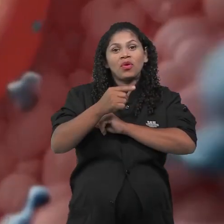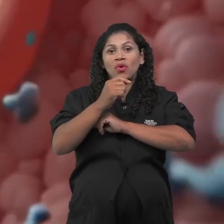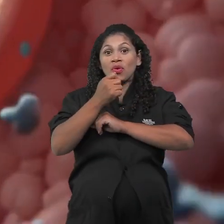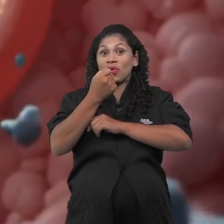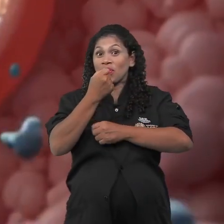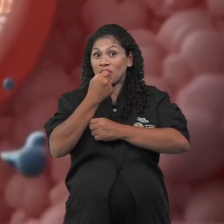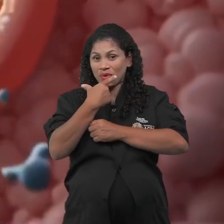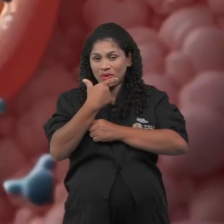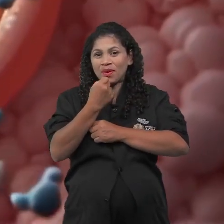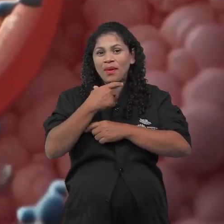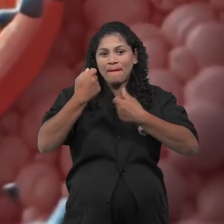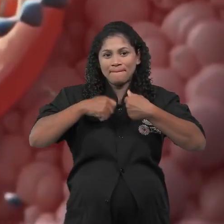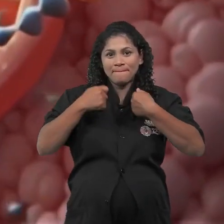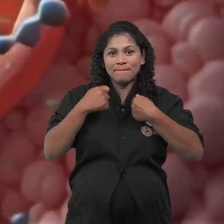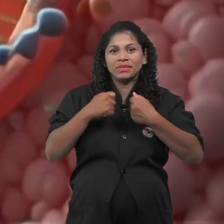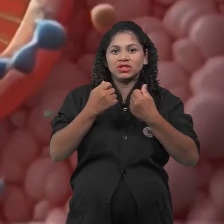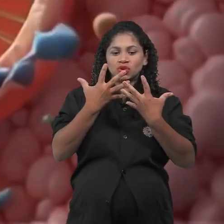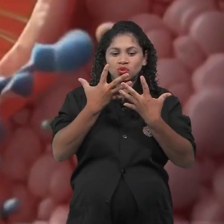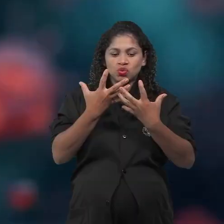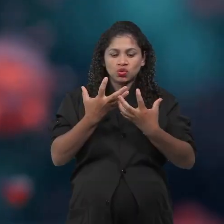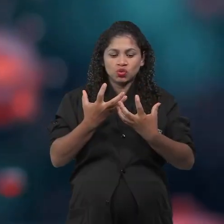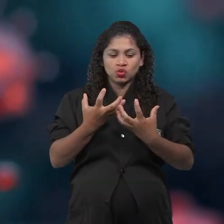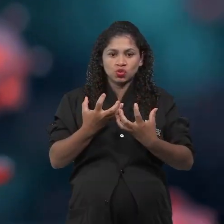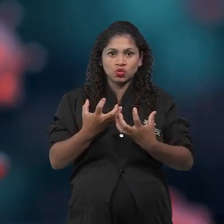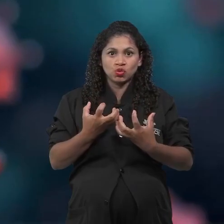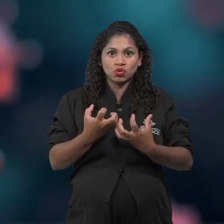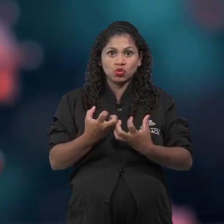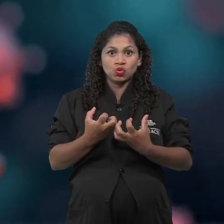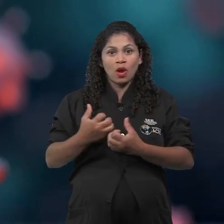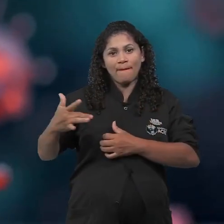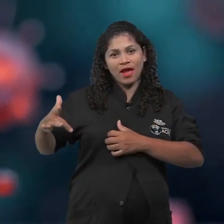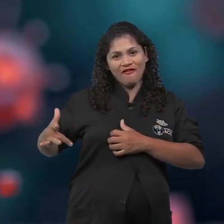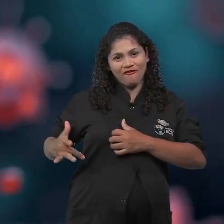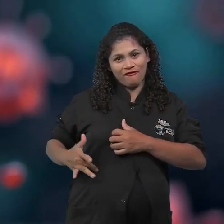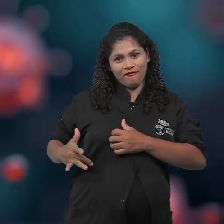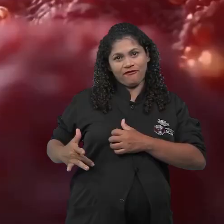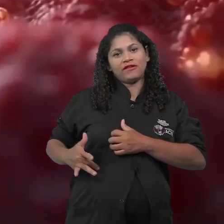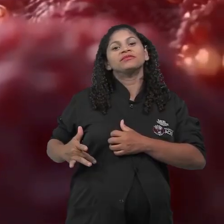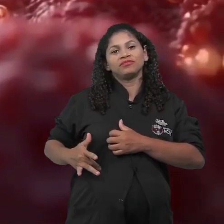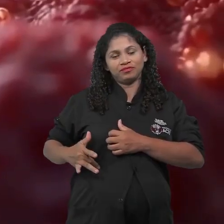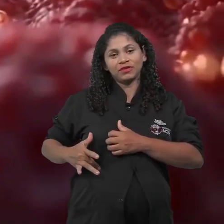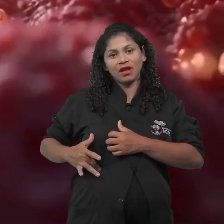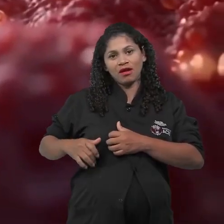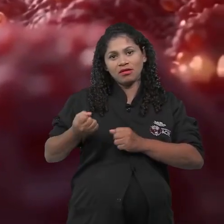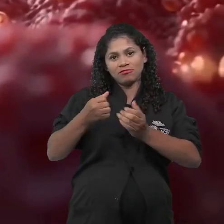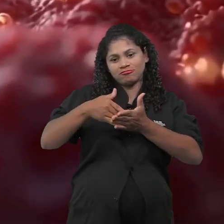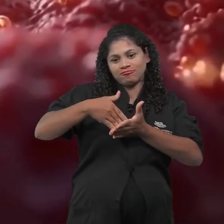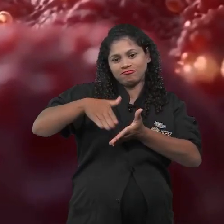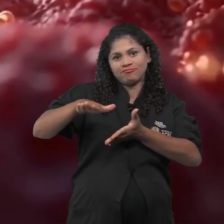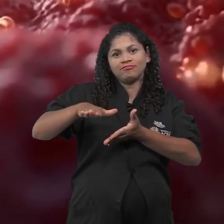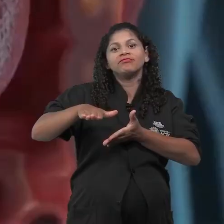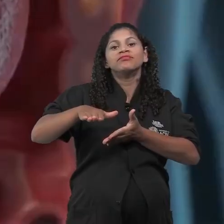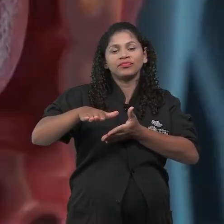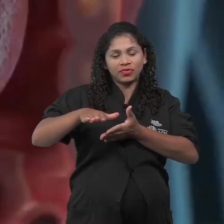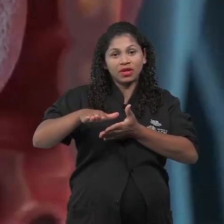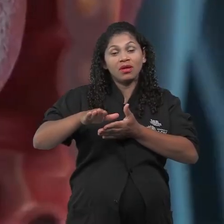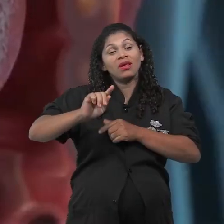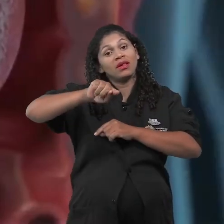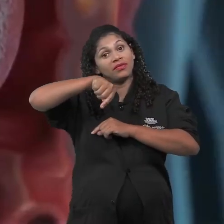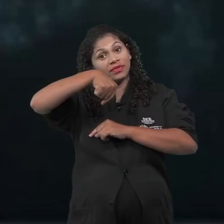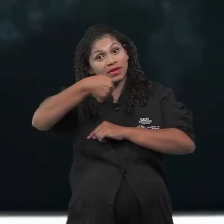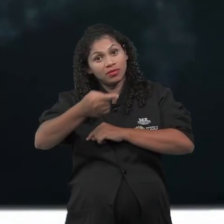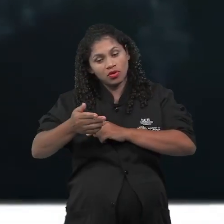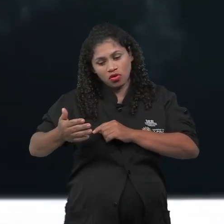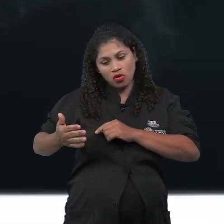fígado. Ele passa por uma transformação química que o torna mais fácil de ser eliminado. Finalmente, o